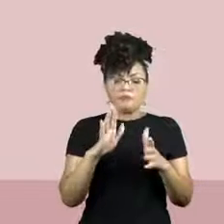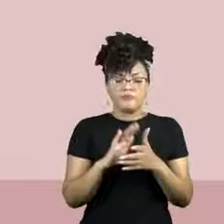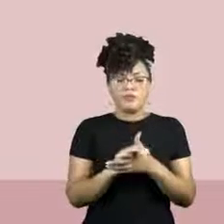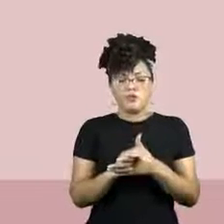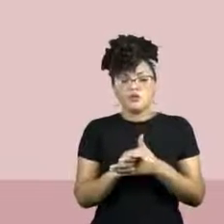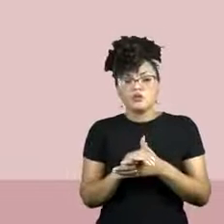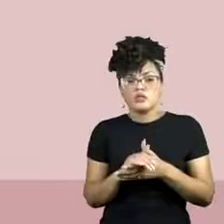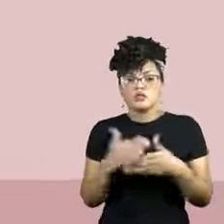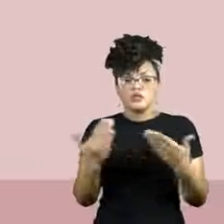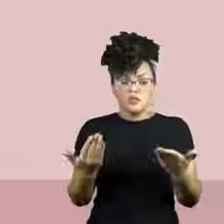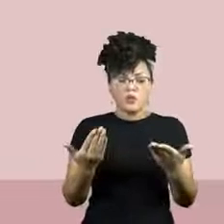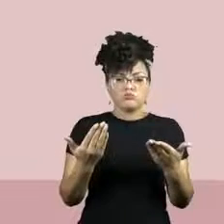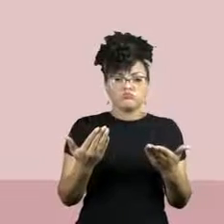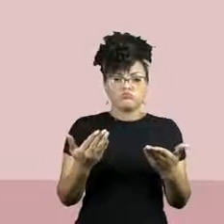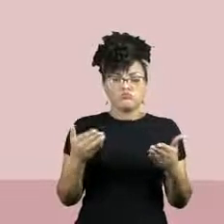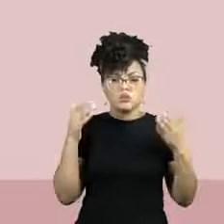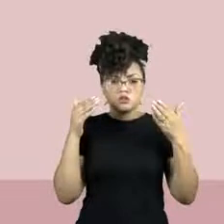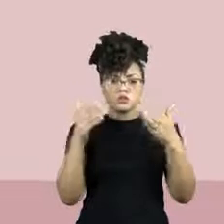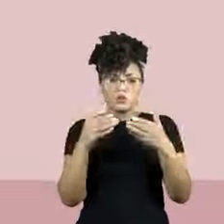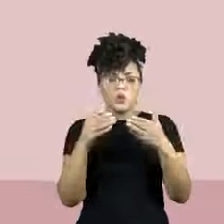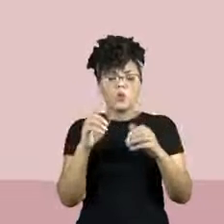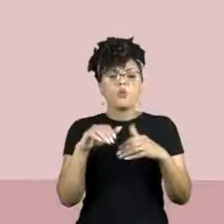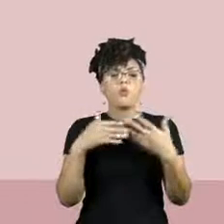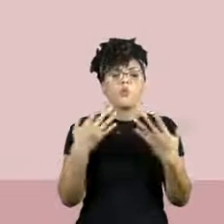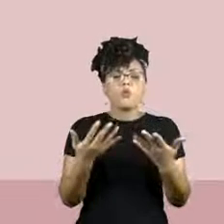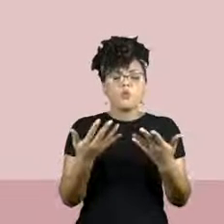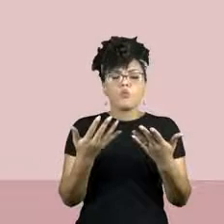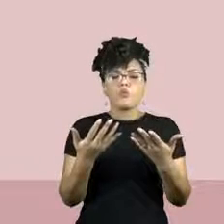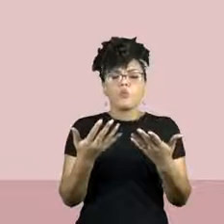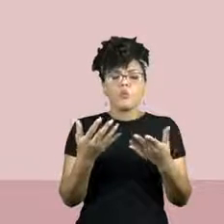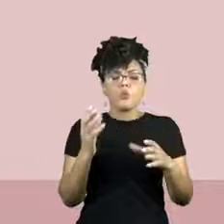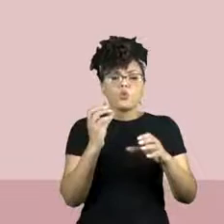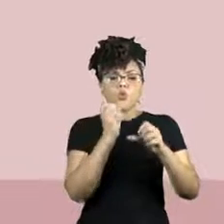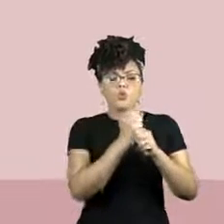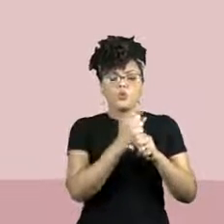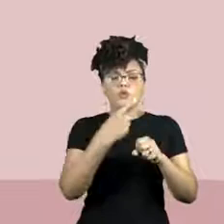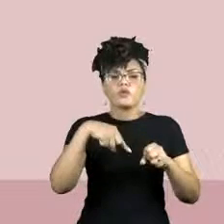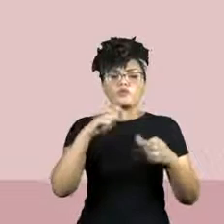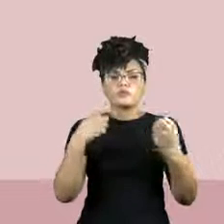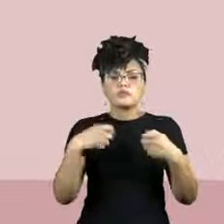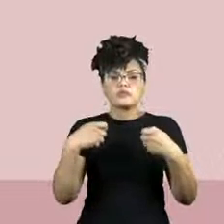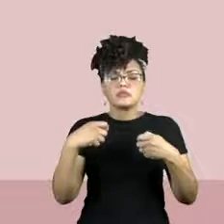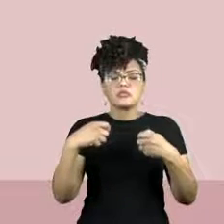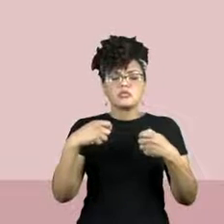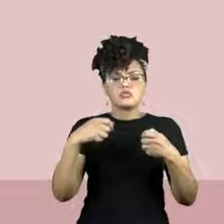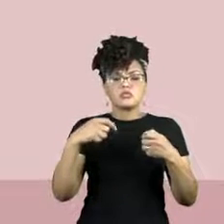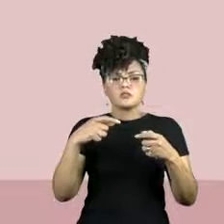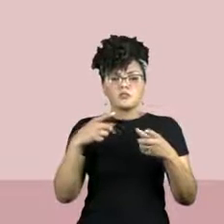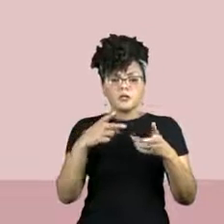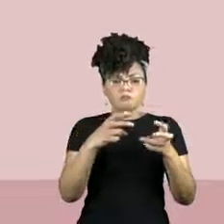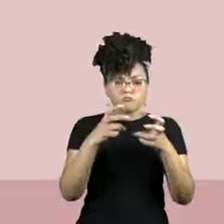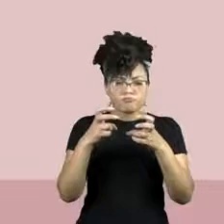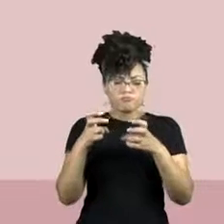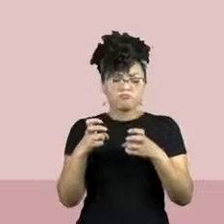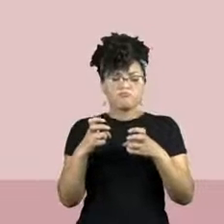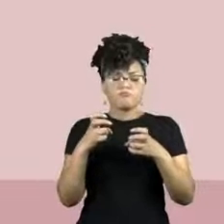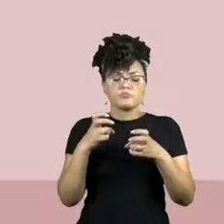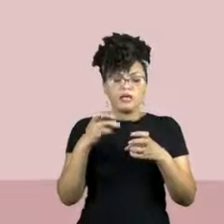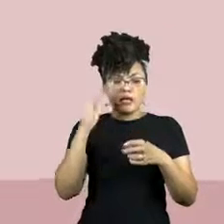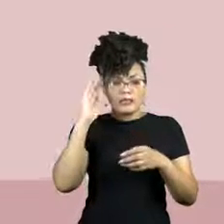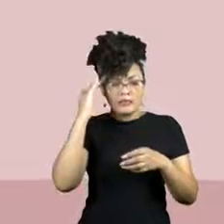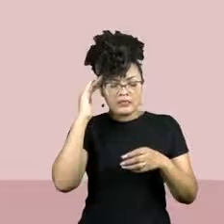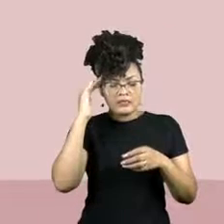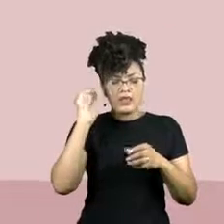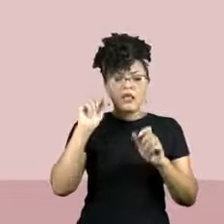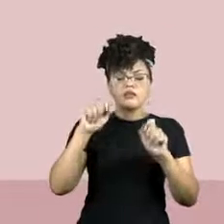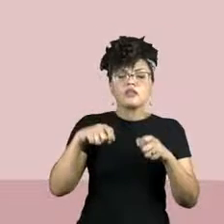nesse sentido, qual que é o valor que a gente precisa alcançar e qual que é o valor que determina se um talude é estável, instável